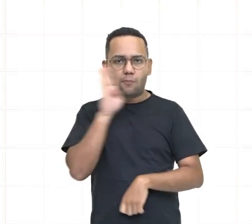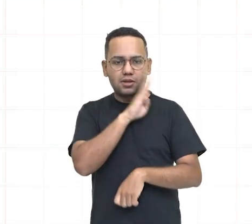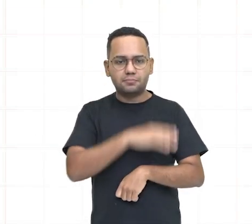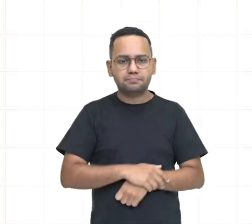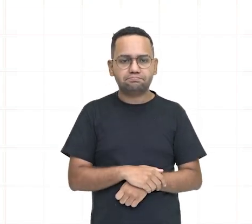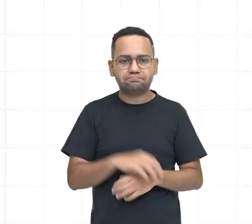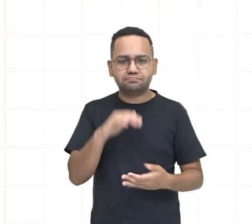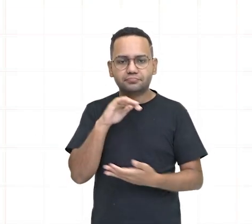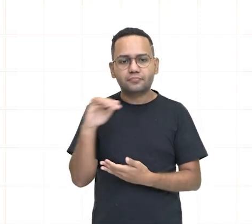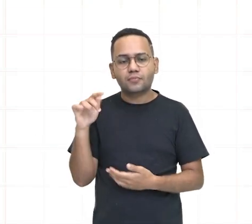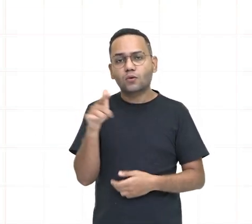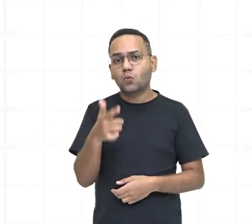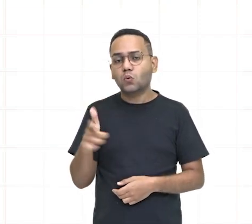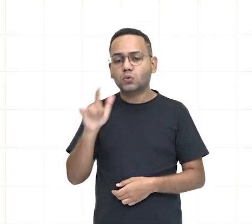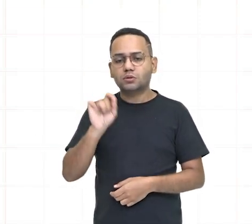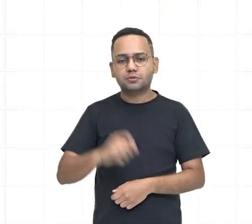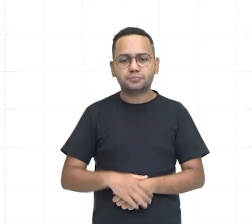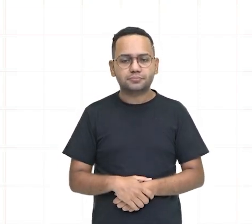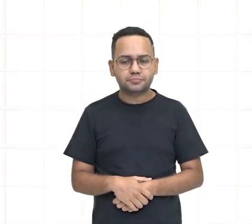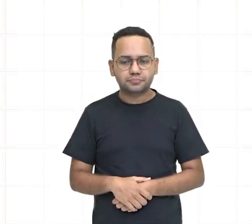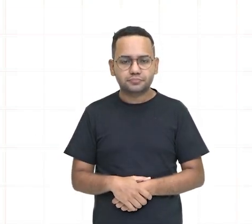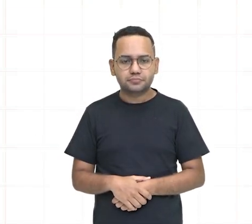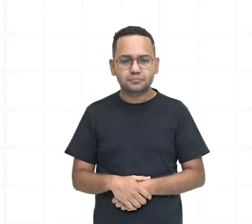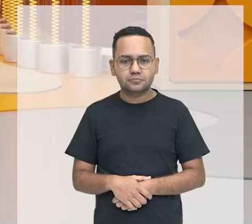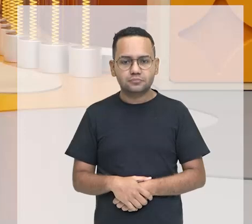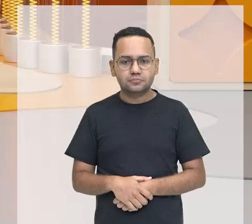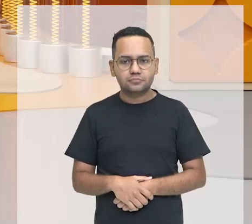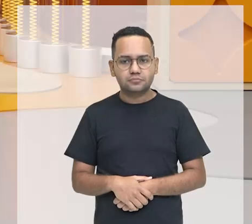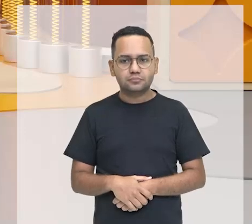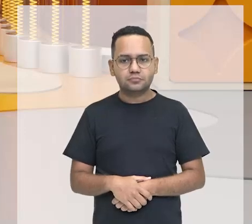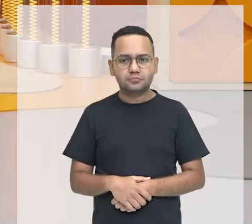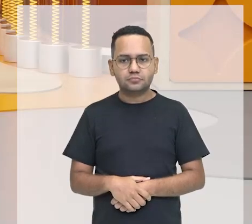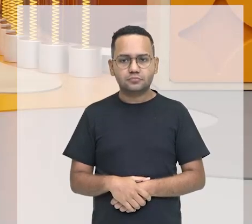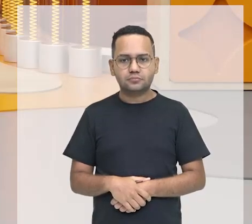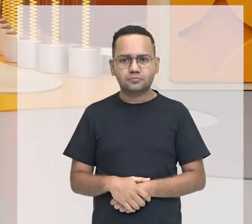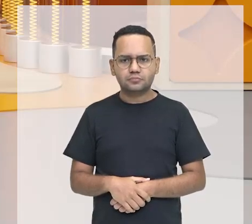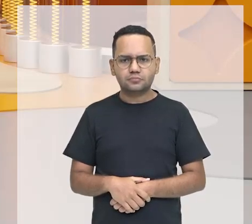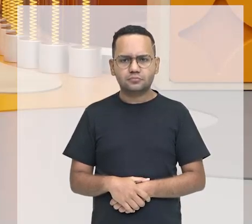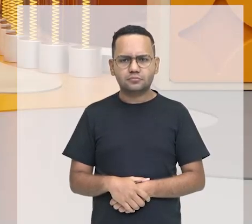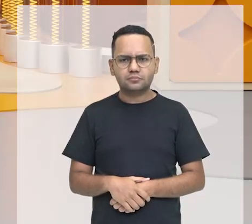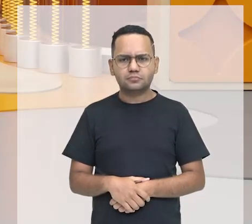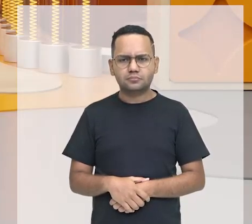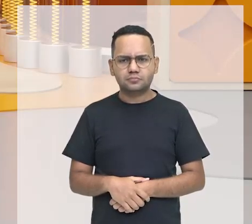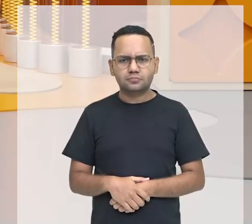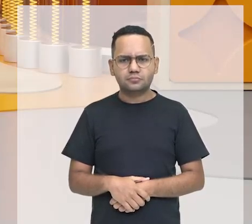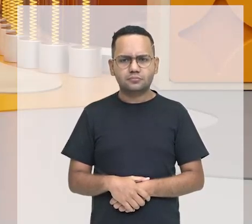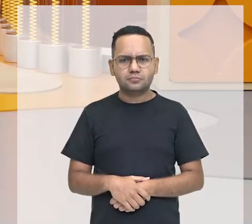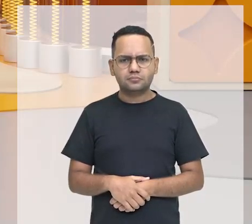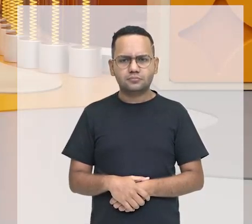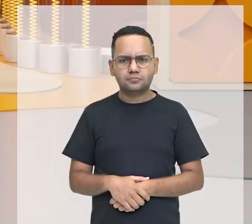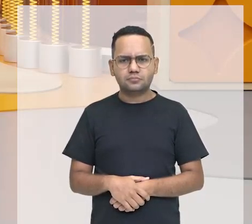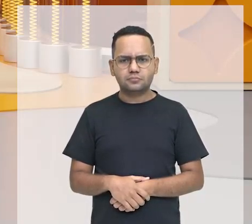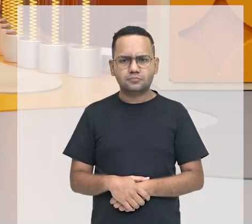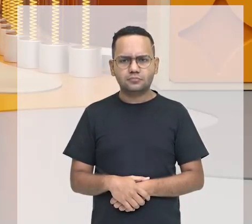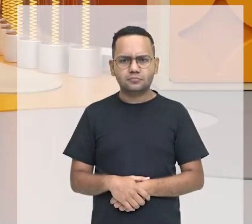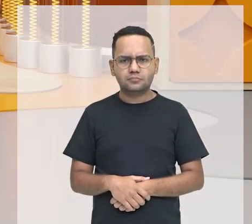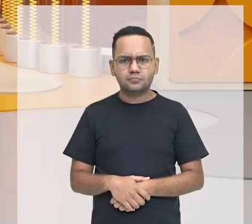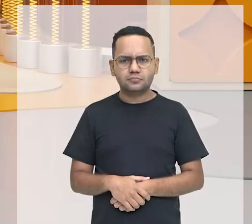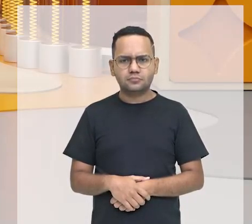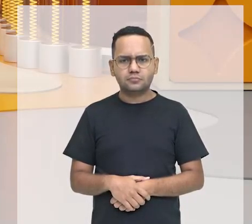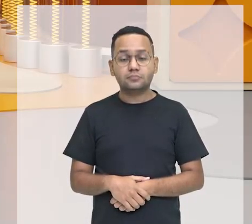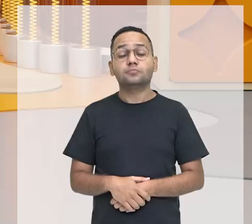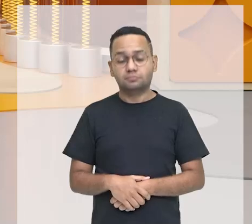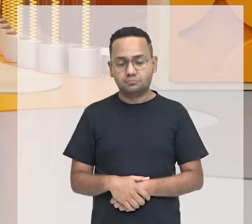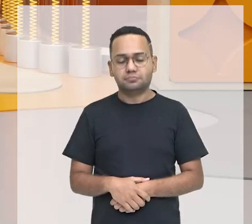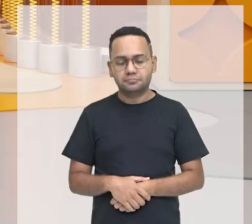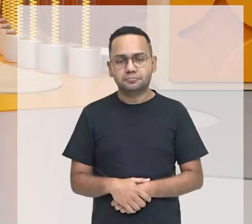mecânica e dizem ainda que antes daquela máquina de ponto mecânica nós tínhamos uma pessoa que cuidava da entrada